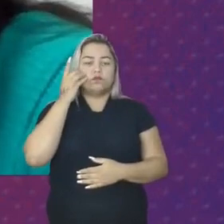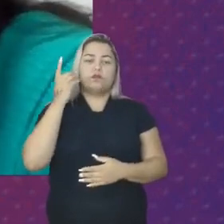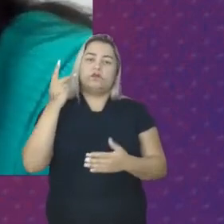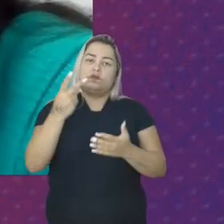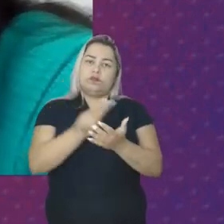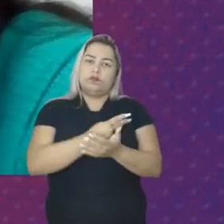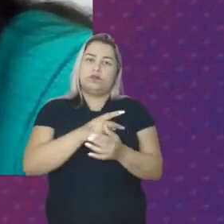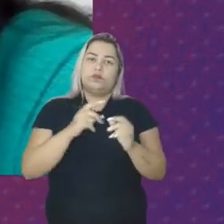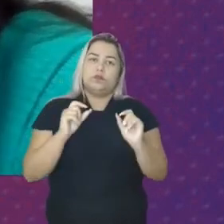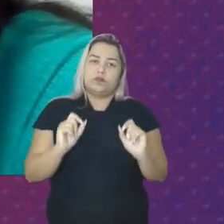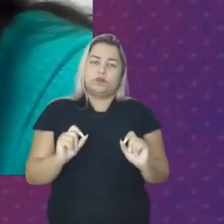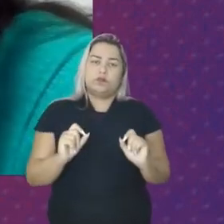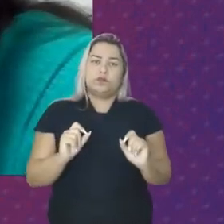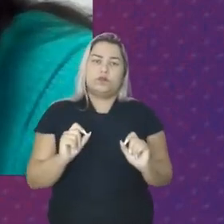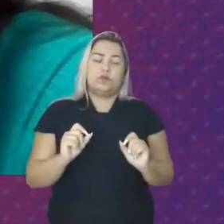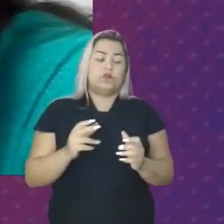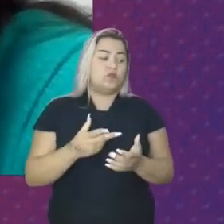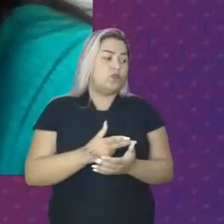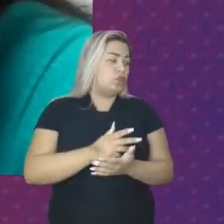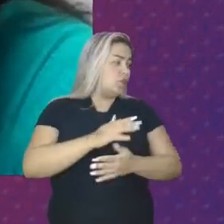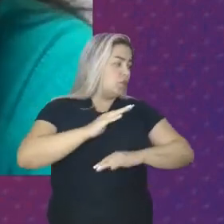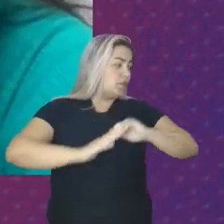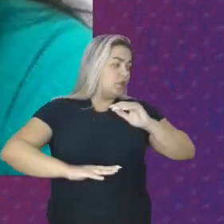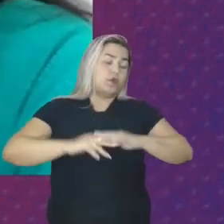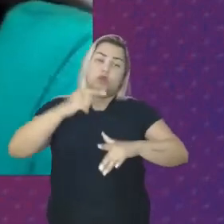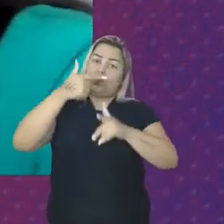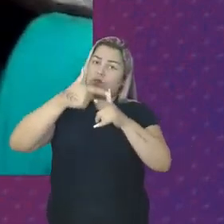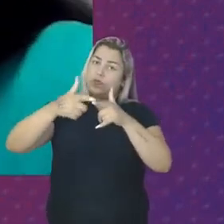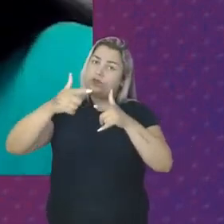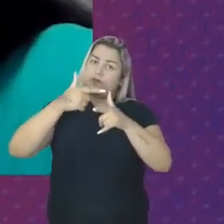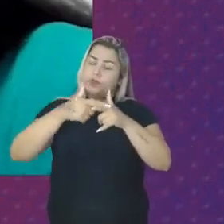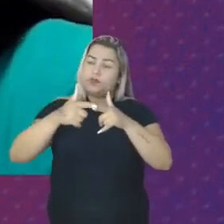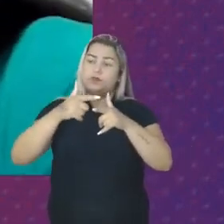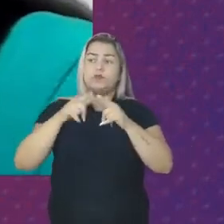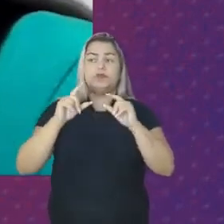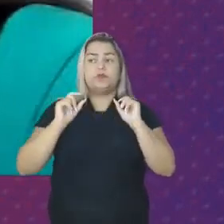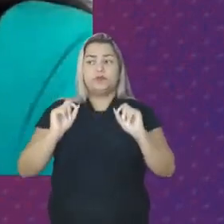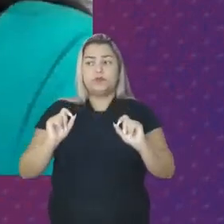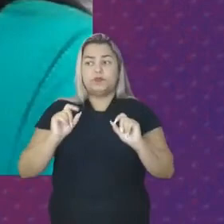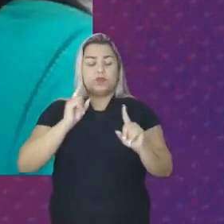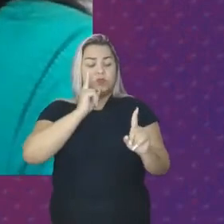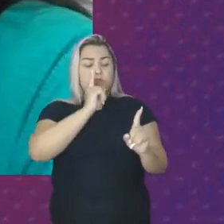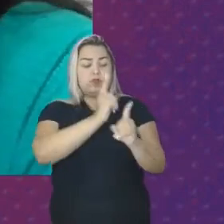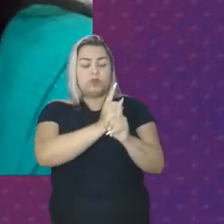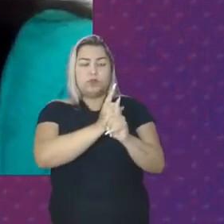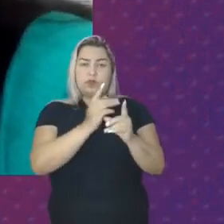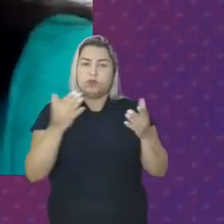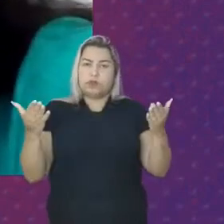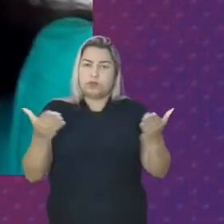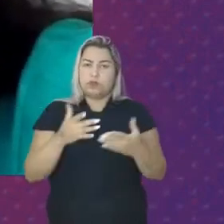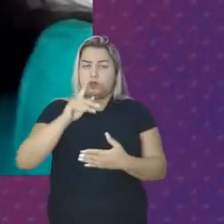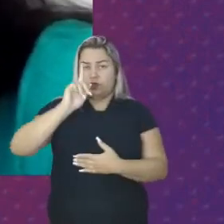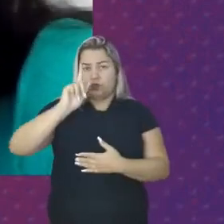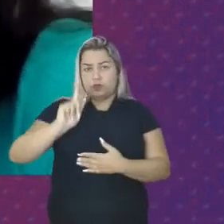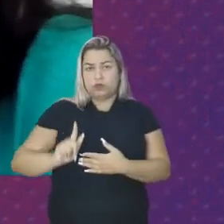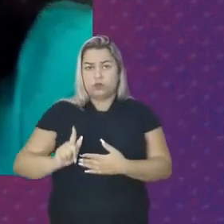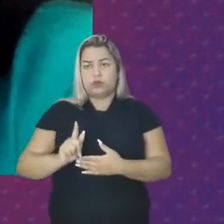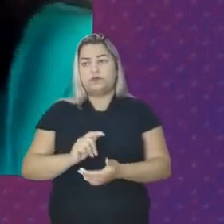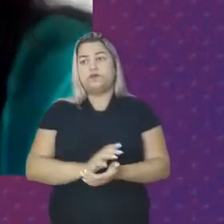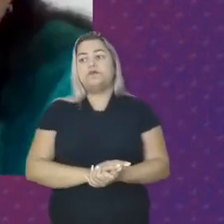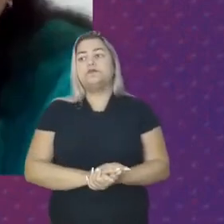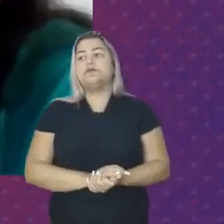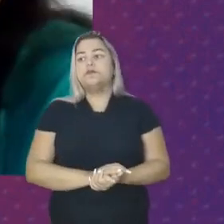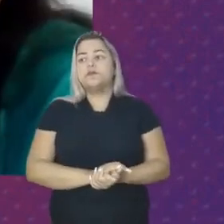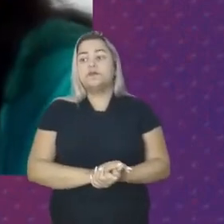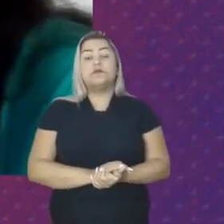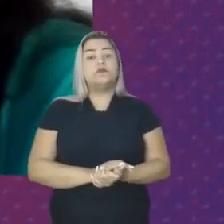aí por uma série de problemas que foram detectados agora nessa nova gestão,